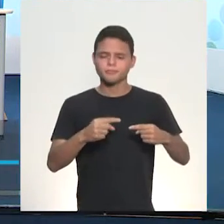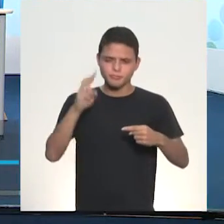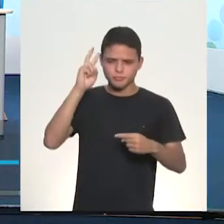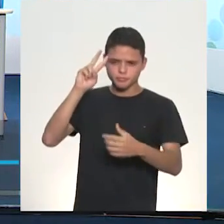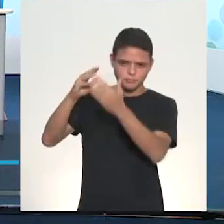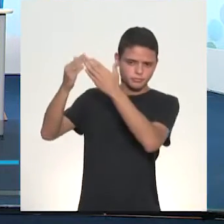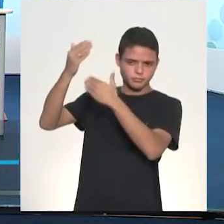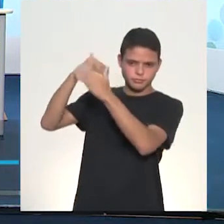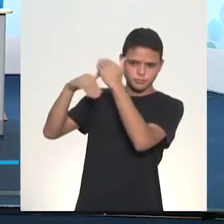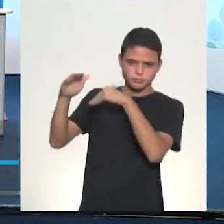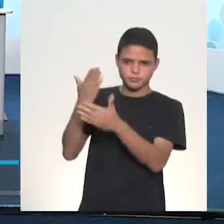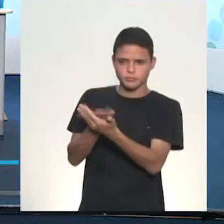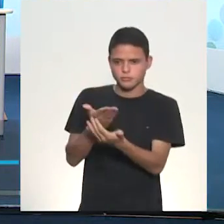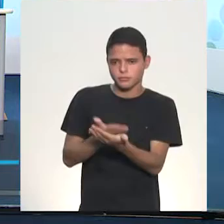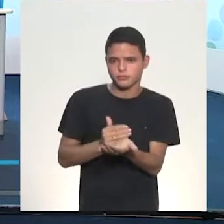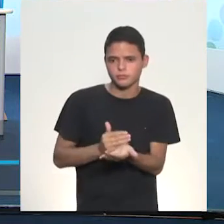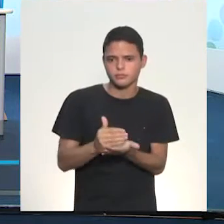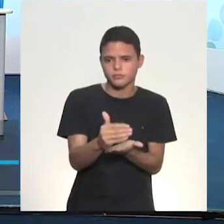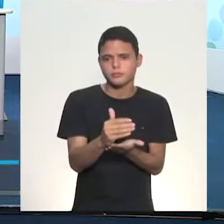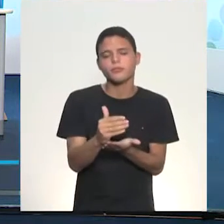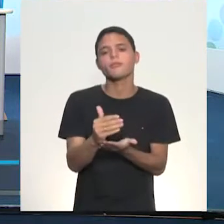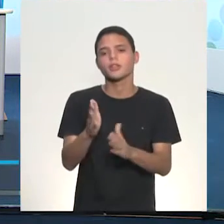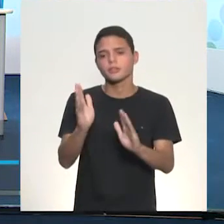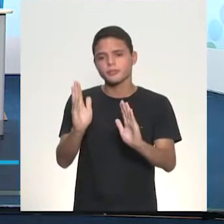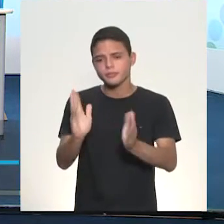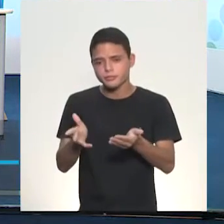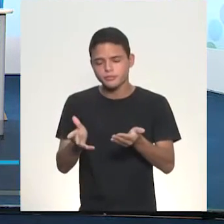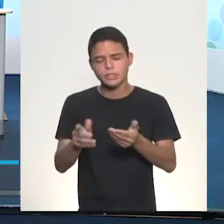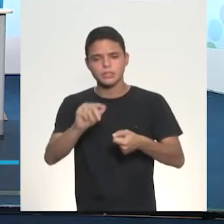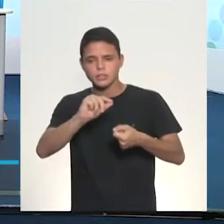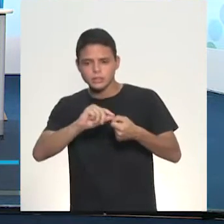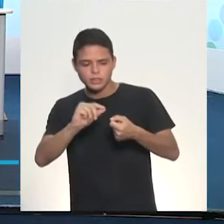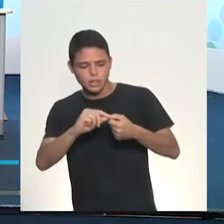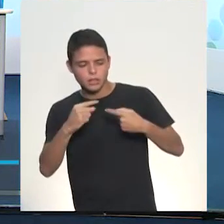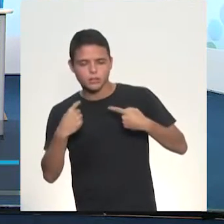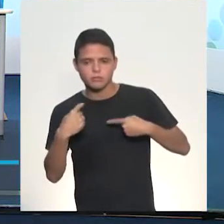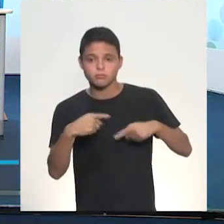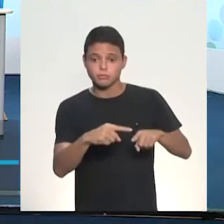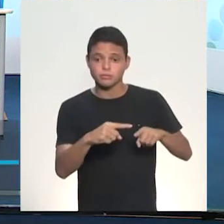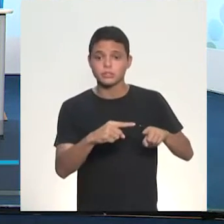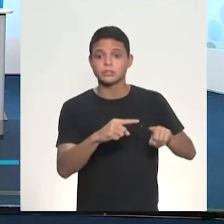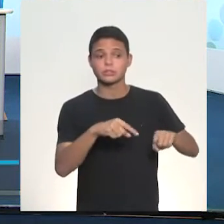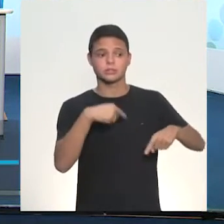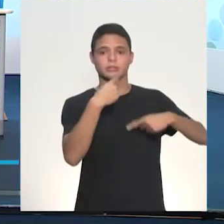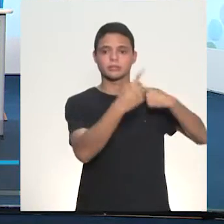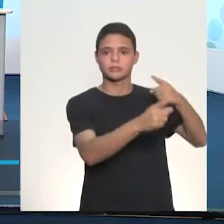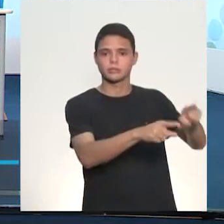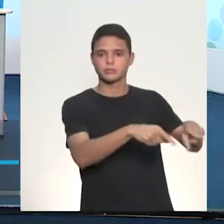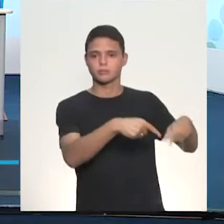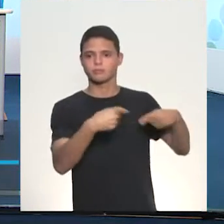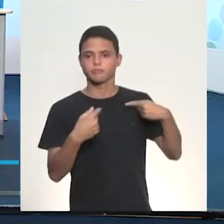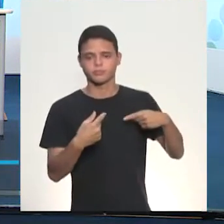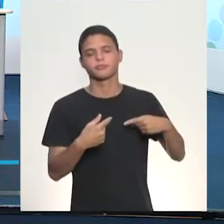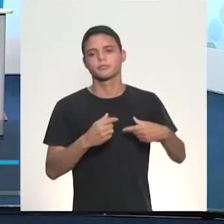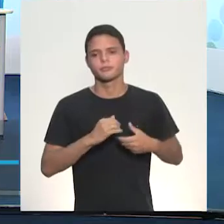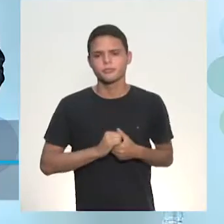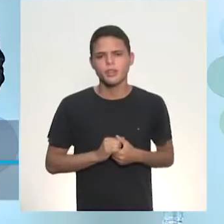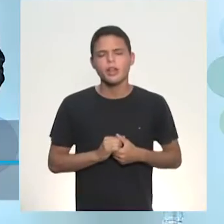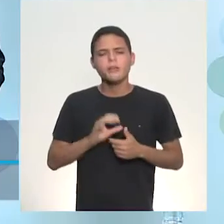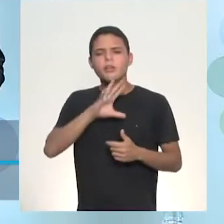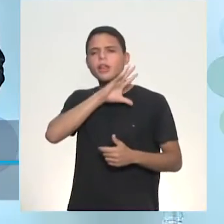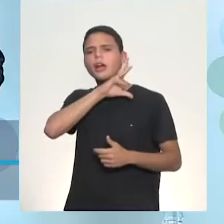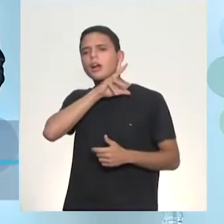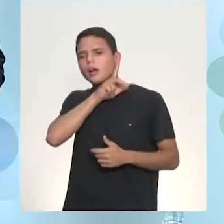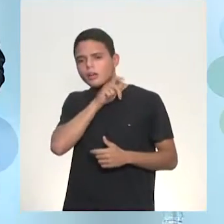Pro? Sim. Falando sobre tudo que a gente está fazendo está vindo contra nós, Vai é o voltar pra ecocídio. nós. Então, a o gente que falou será dessa que a onça extinção. pintada